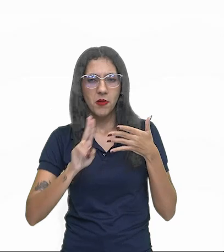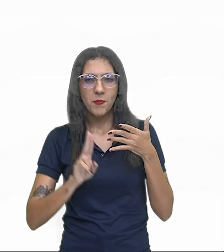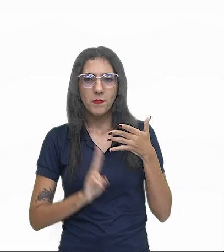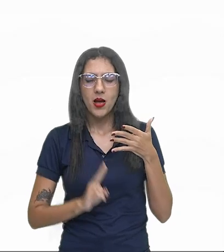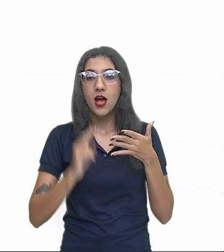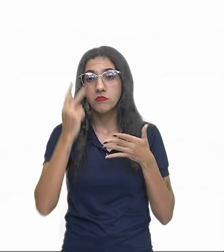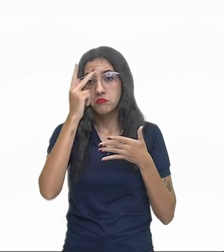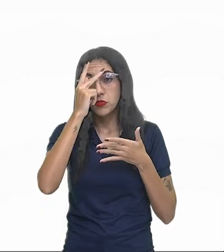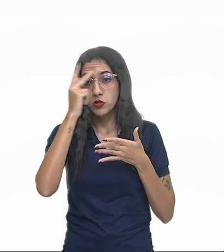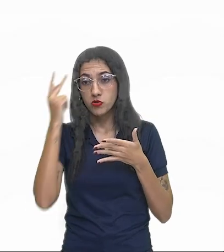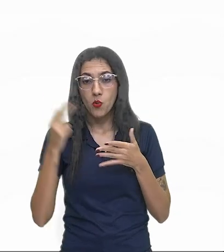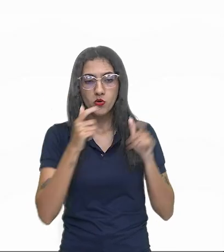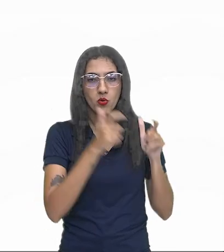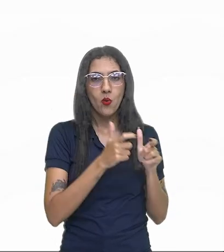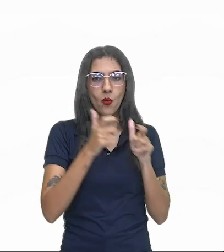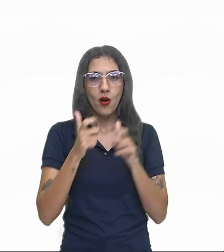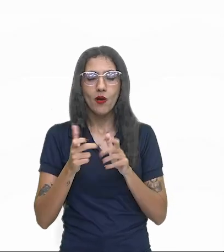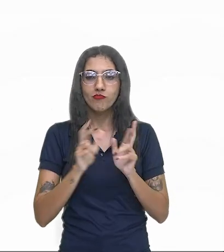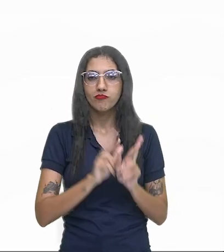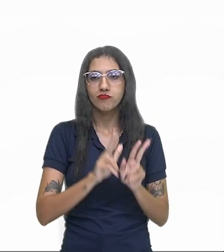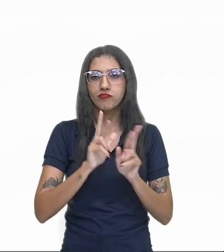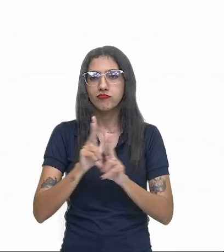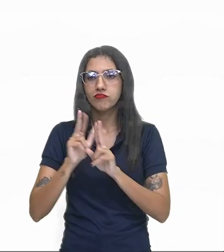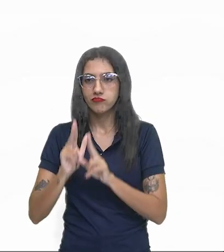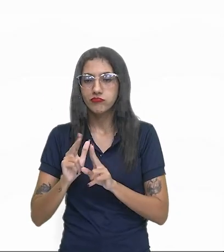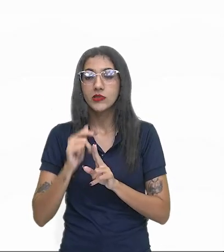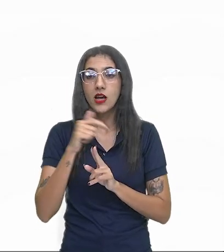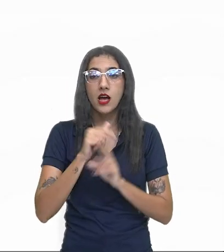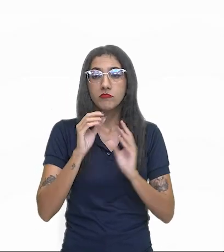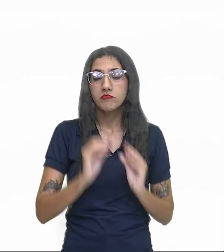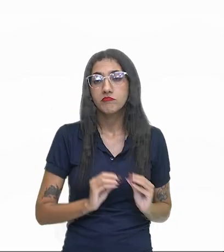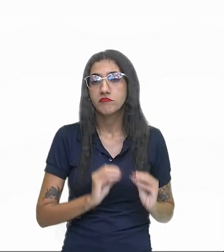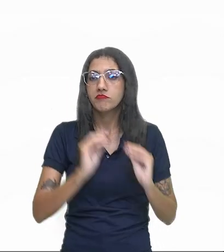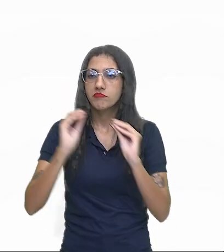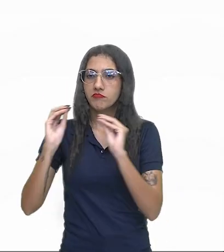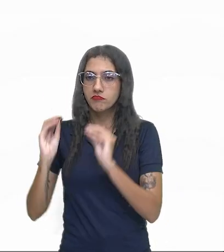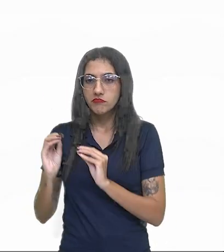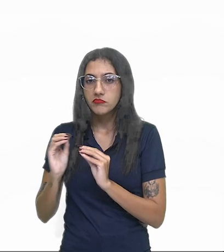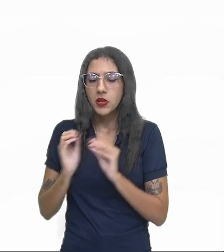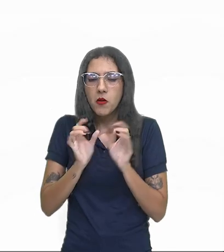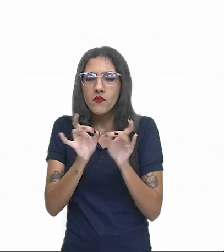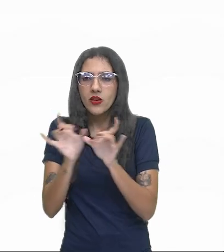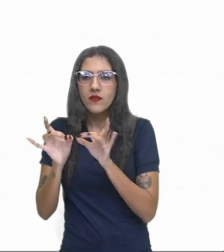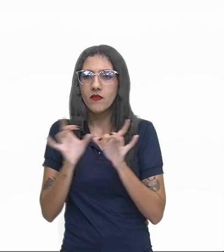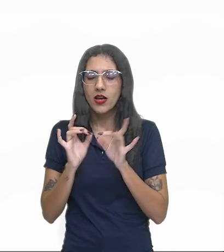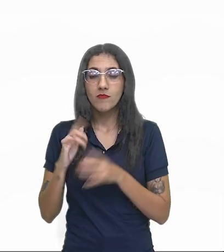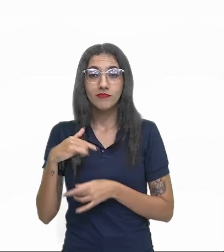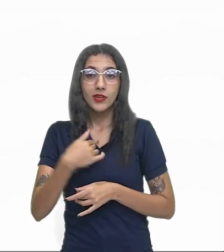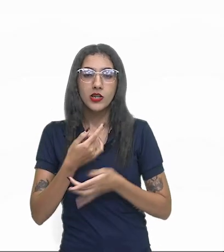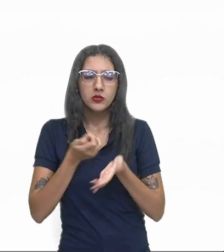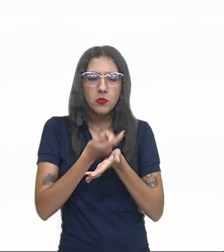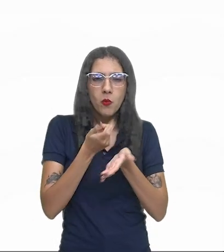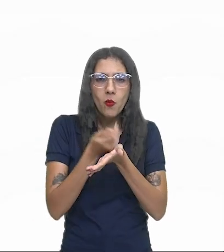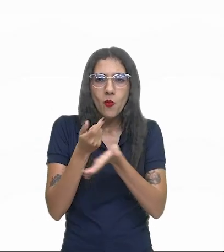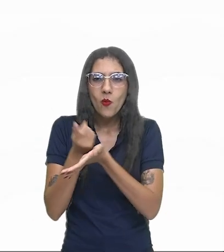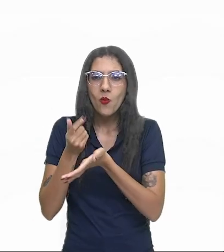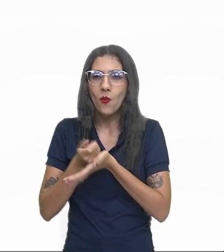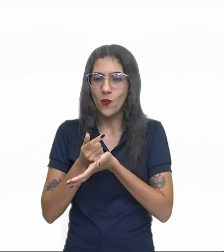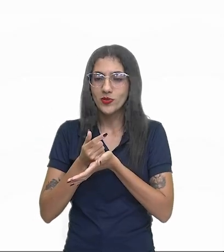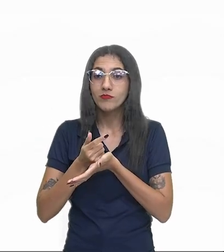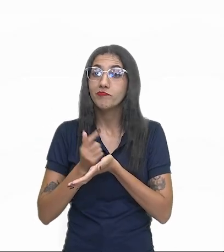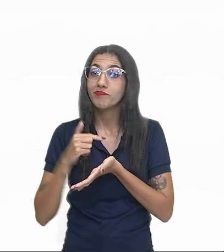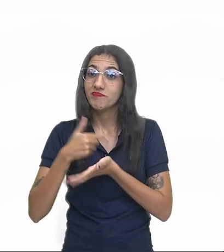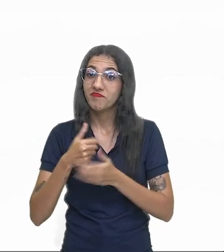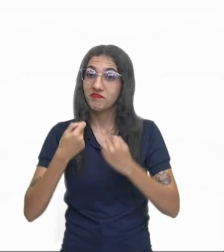cafeicultores diferenciados. Isso é levado para a venda e nós compramos para consumir. Olha aí, precisamos